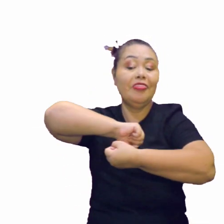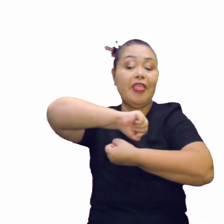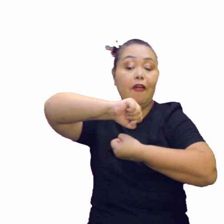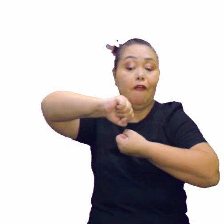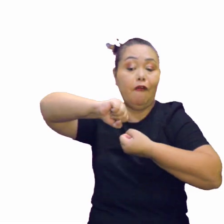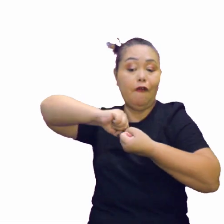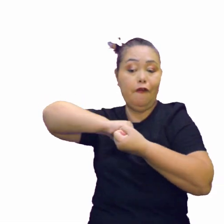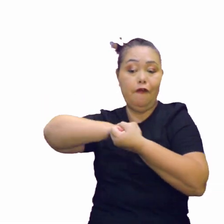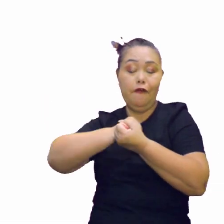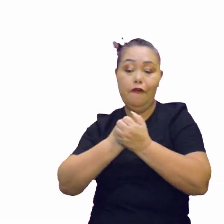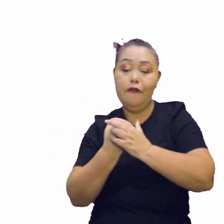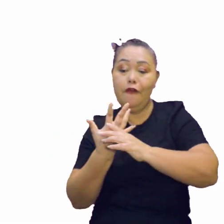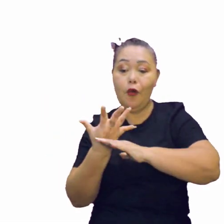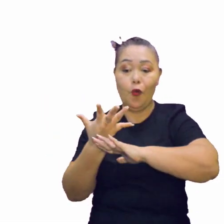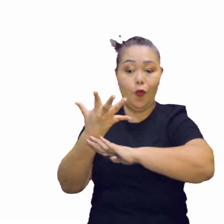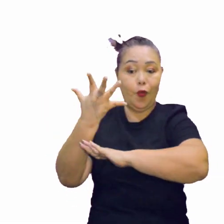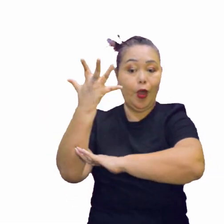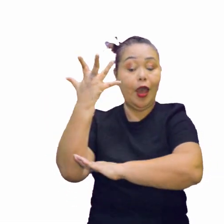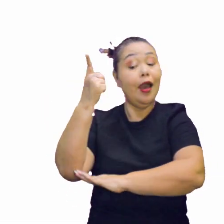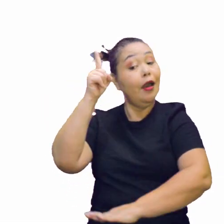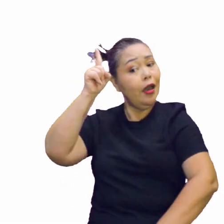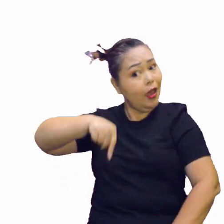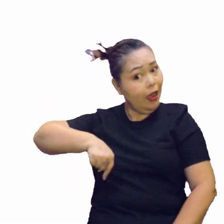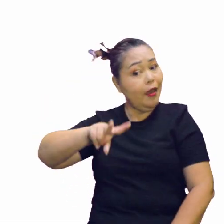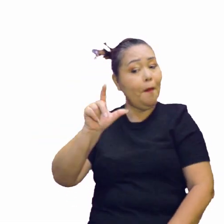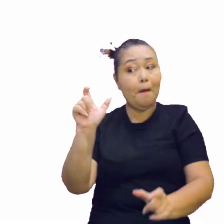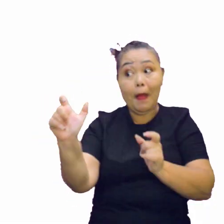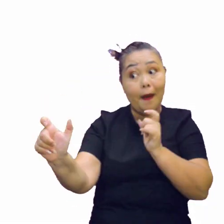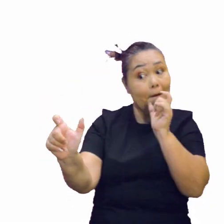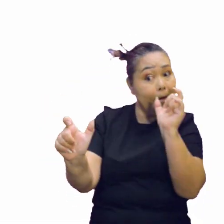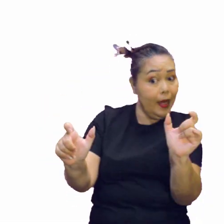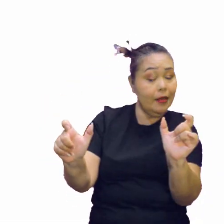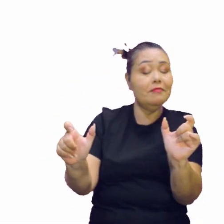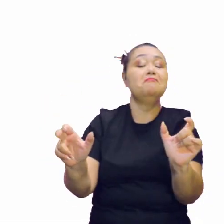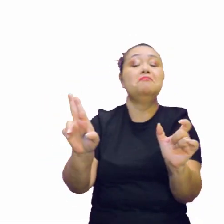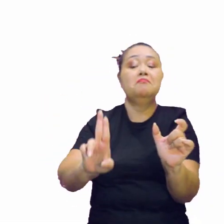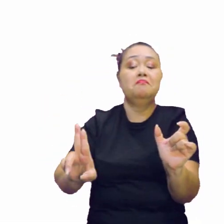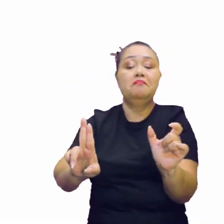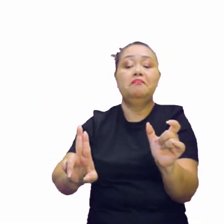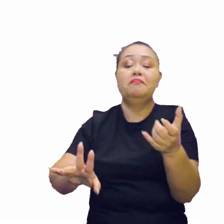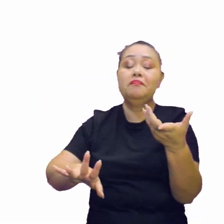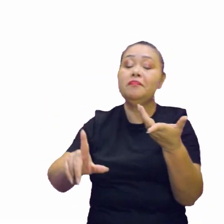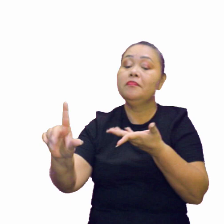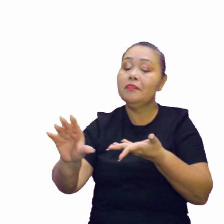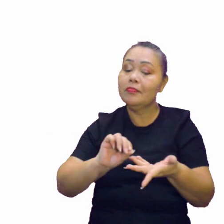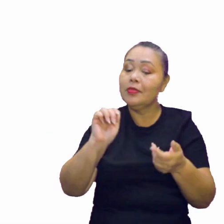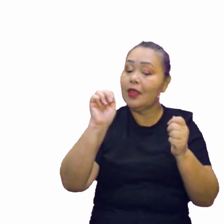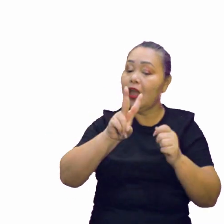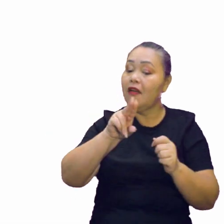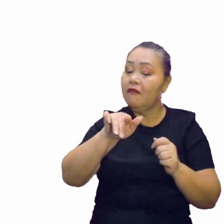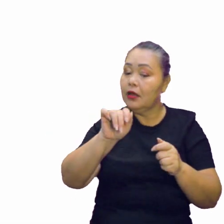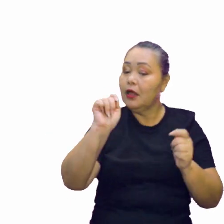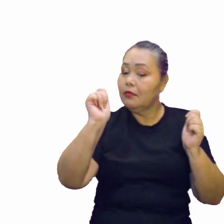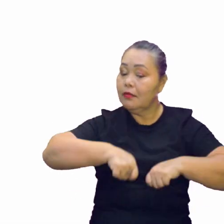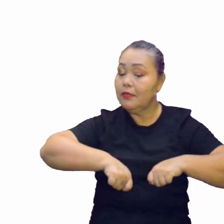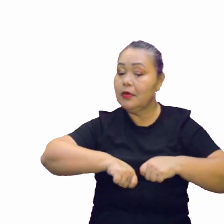sustentável. Essas palavras que devem ser usadas: economicamente viável e ecologicamente